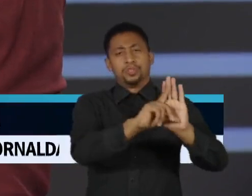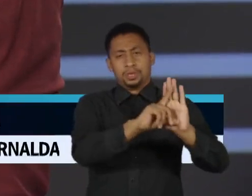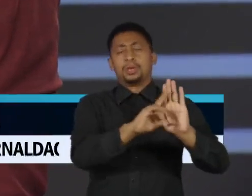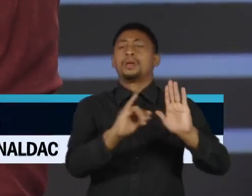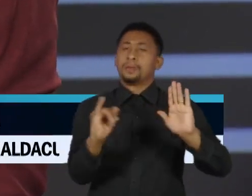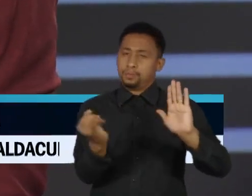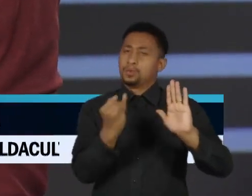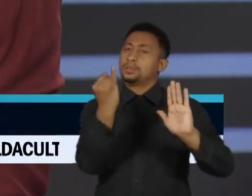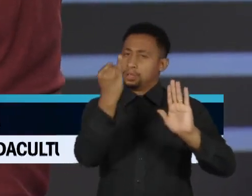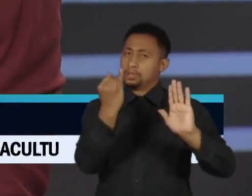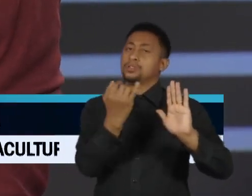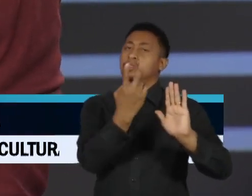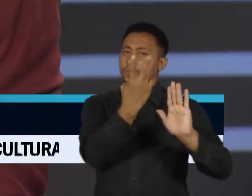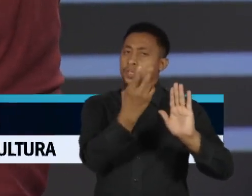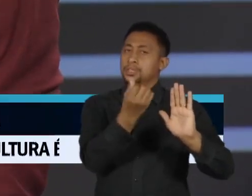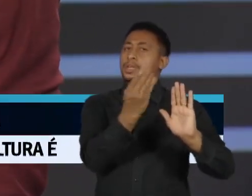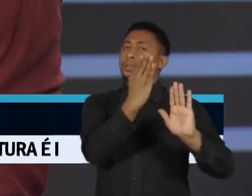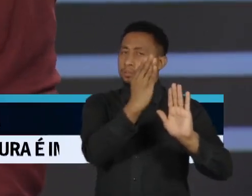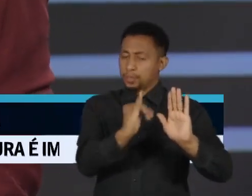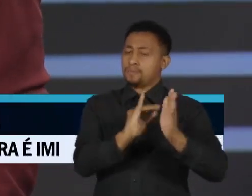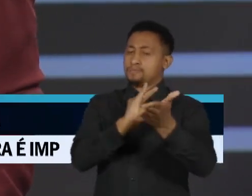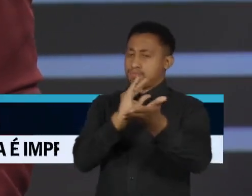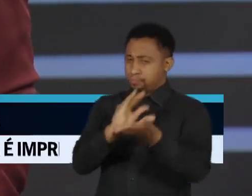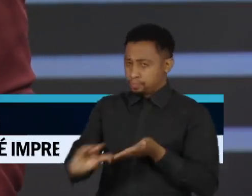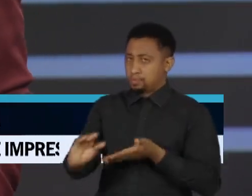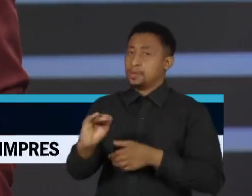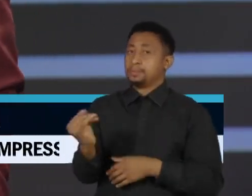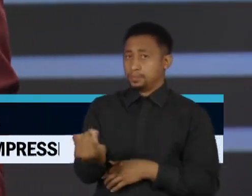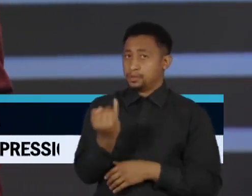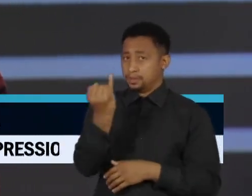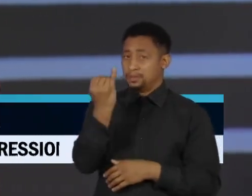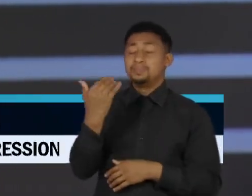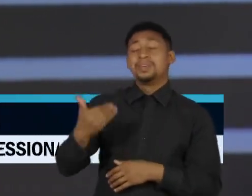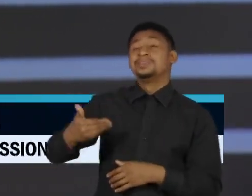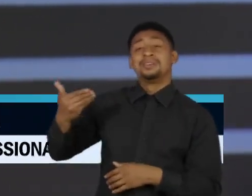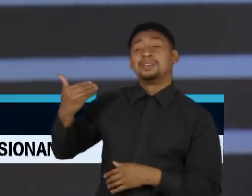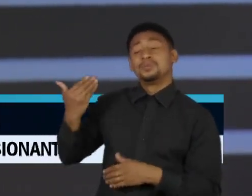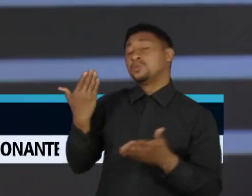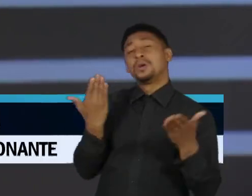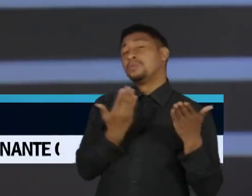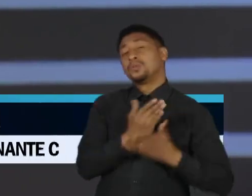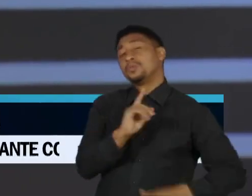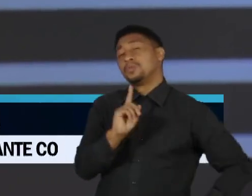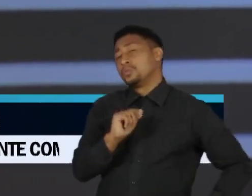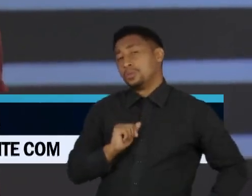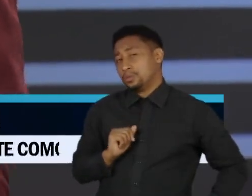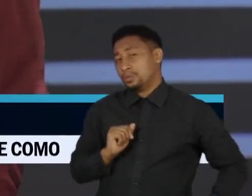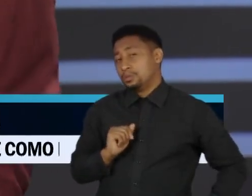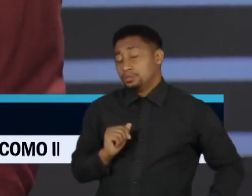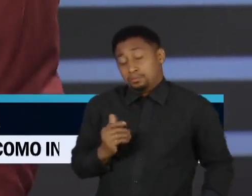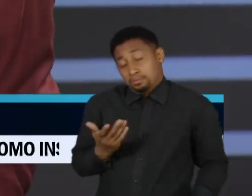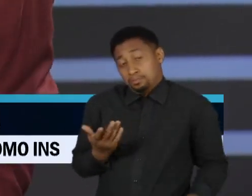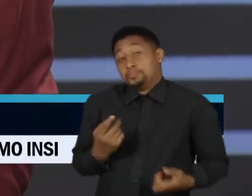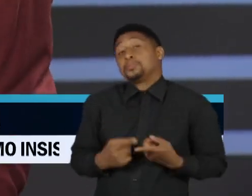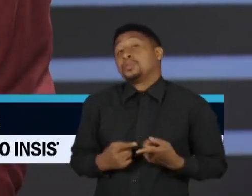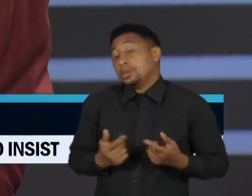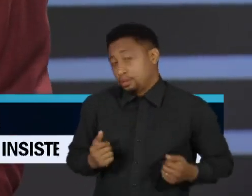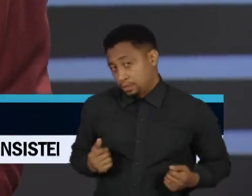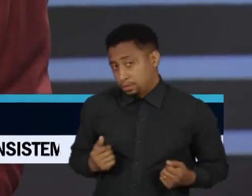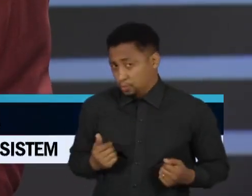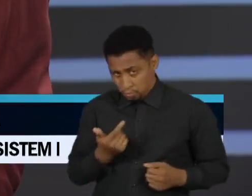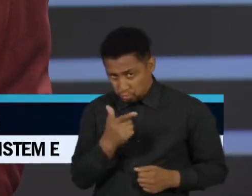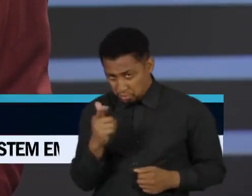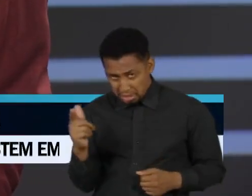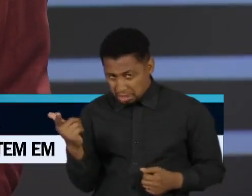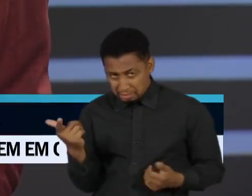refiro aos 26 bilhões, mas ele não foi aprovado porque ele simplesmente não é importante. Por que ele não é importante? Porque a vida dessas